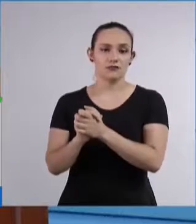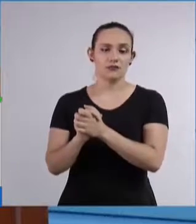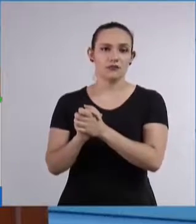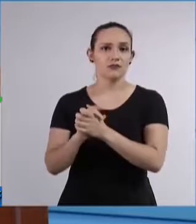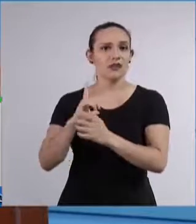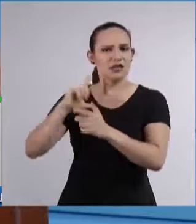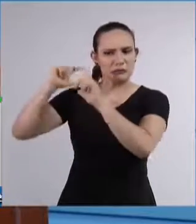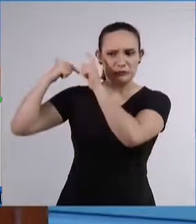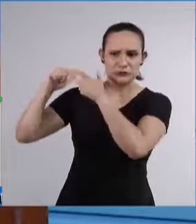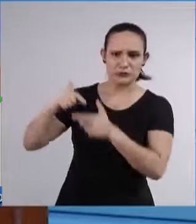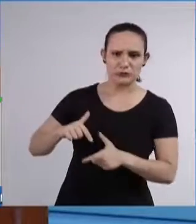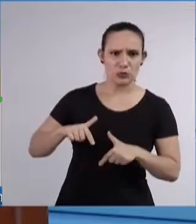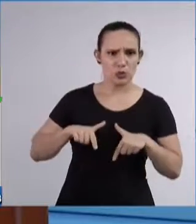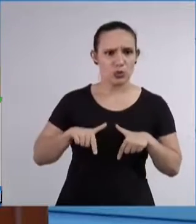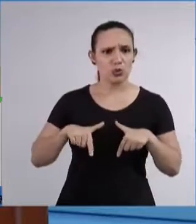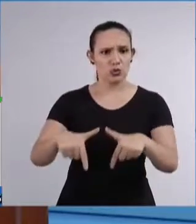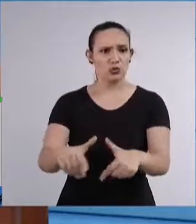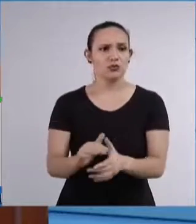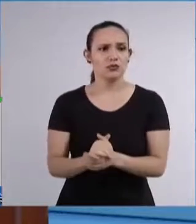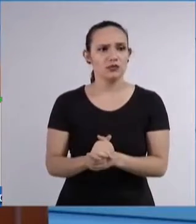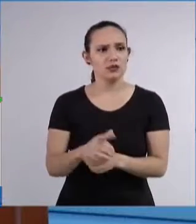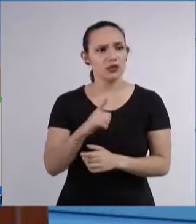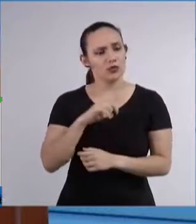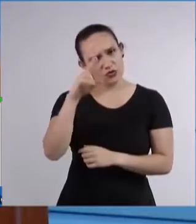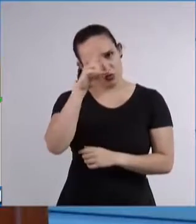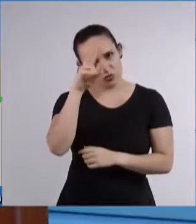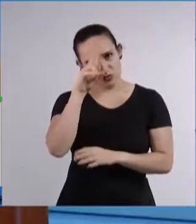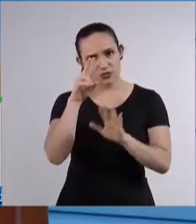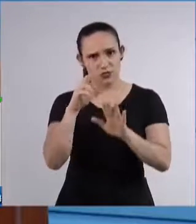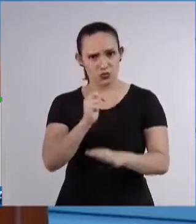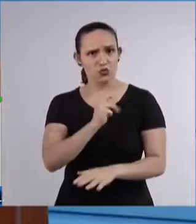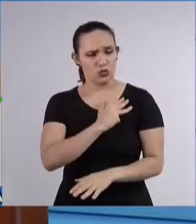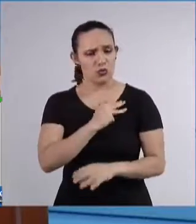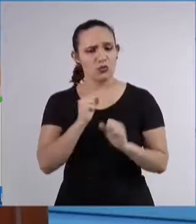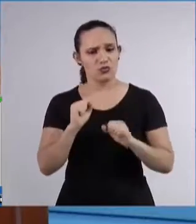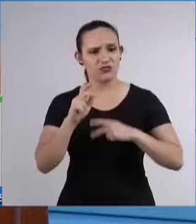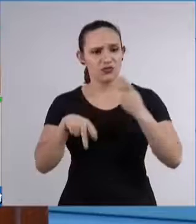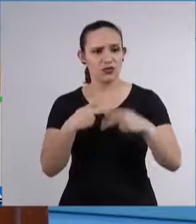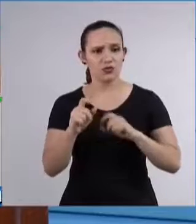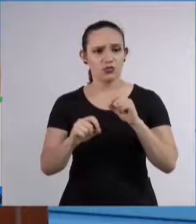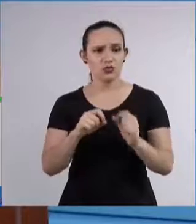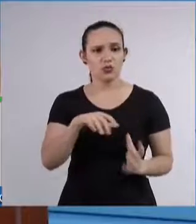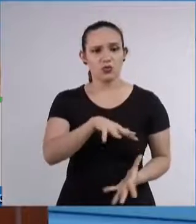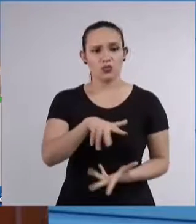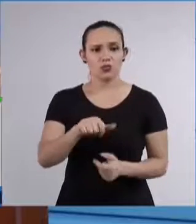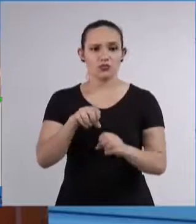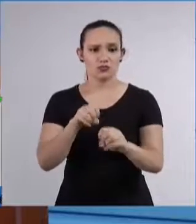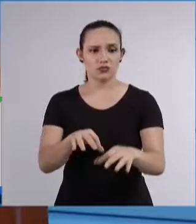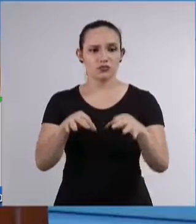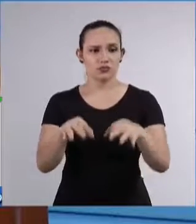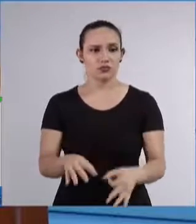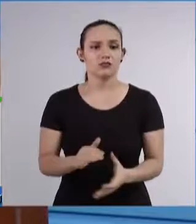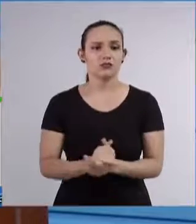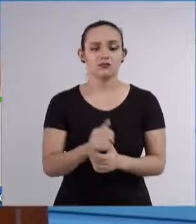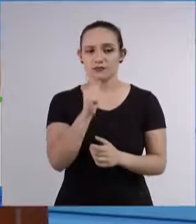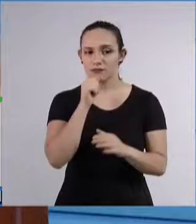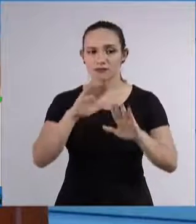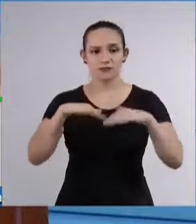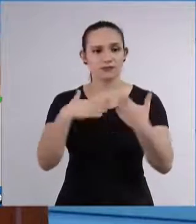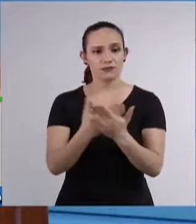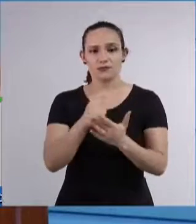uma história que permite lhe dizer que o mundo lhe ensinou talvez aquilo que os bancos das